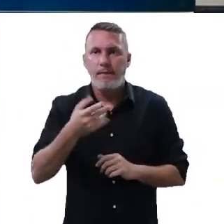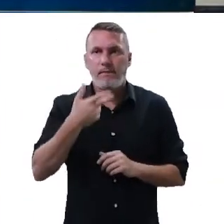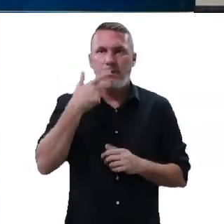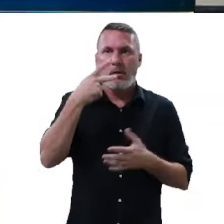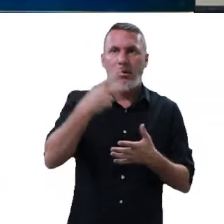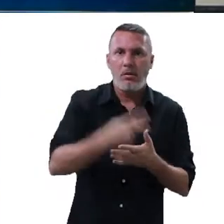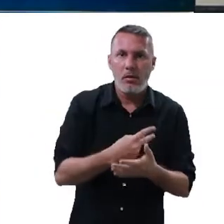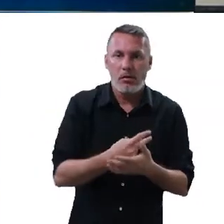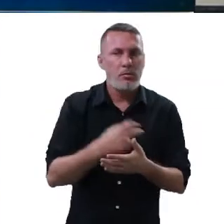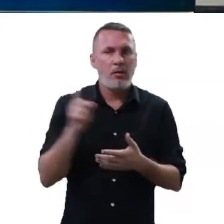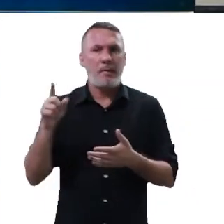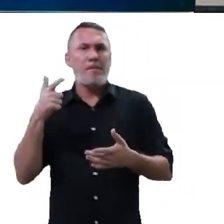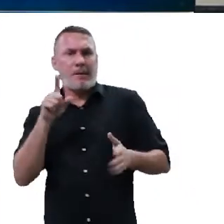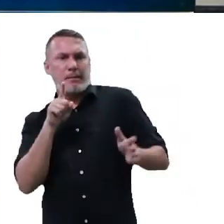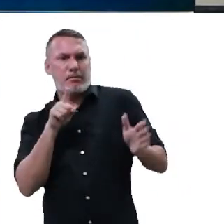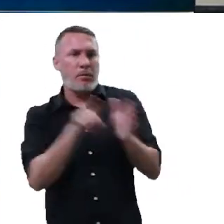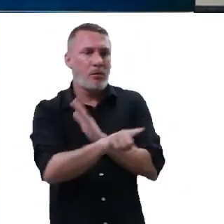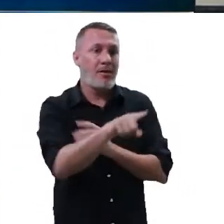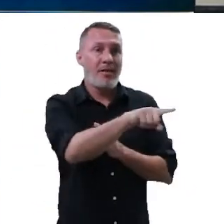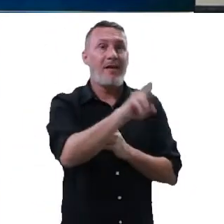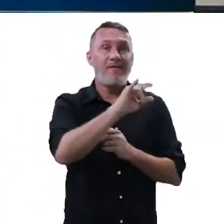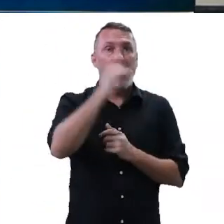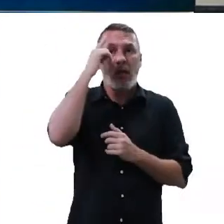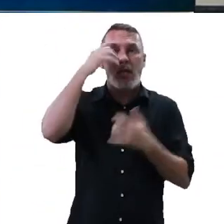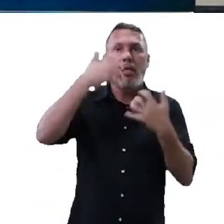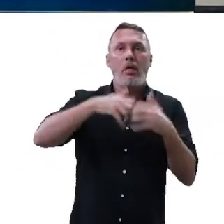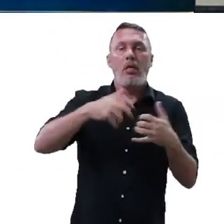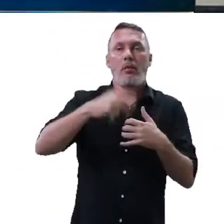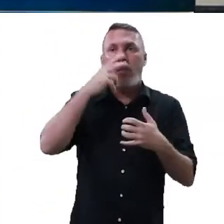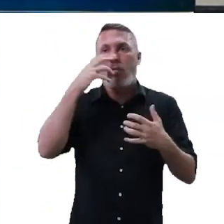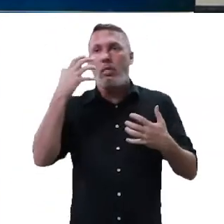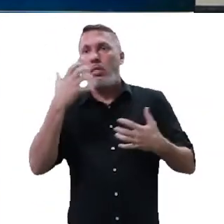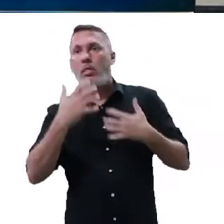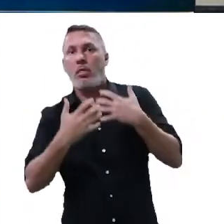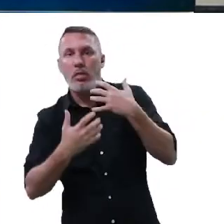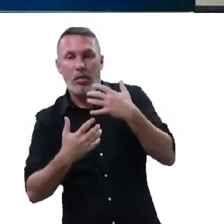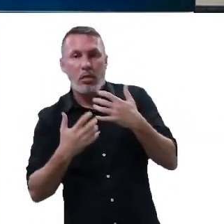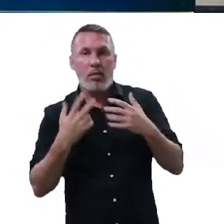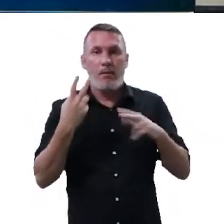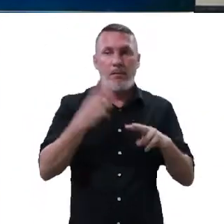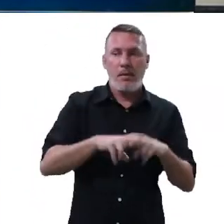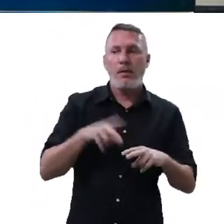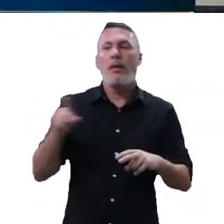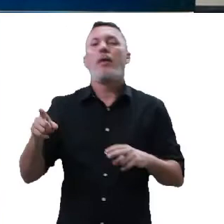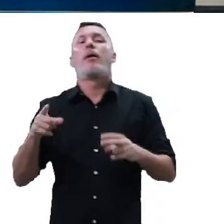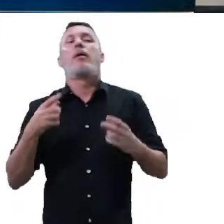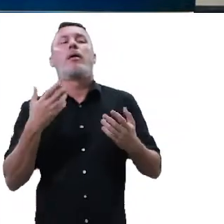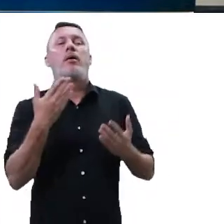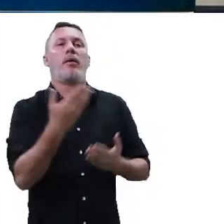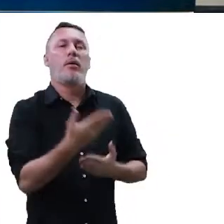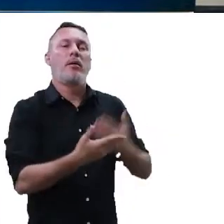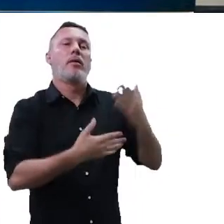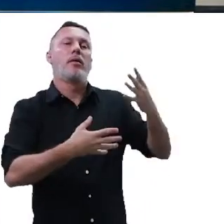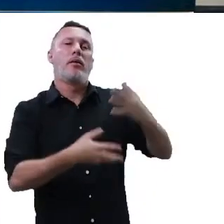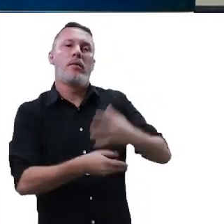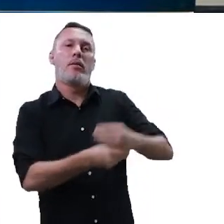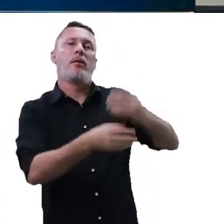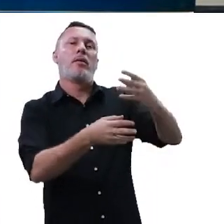Não. Depois que essa pessoa tivesse as suas convicções abaladas, ele então começava